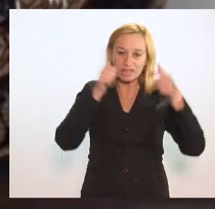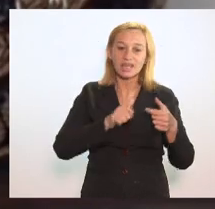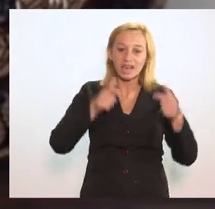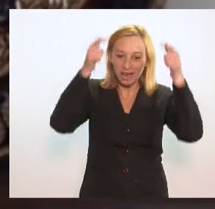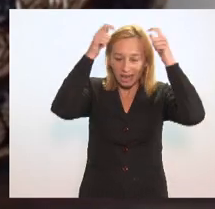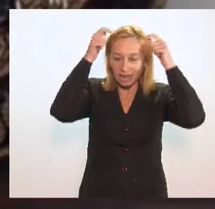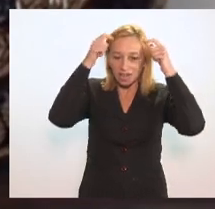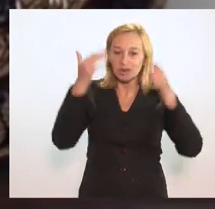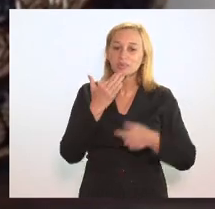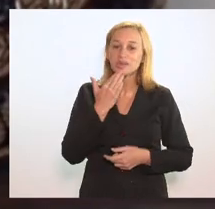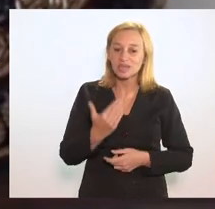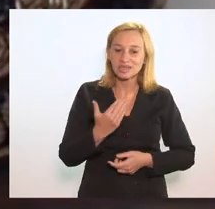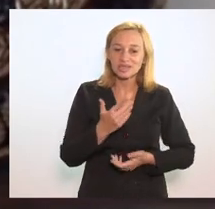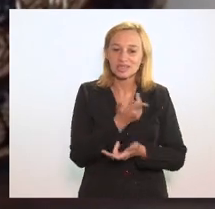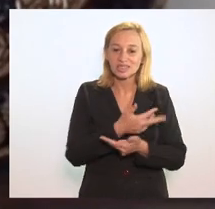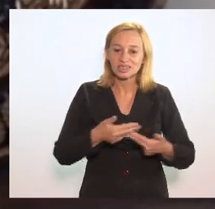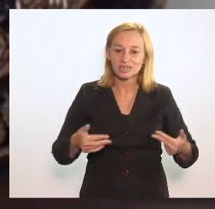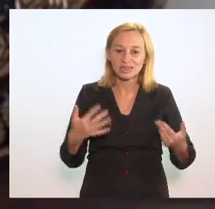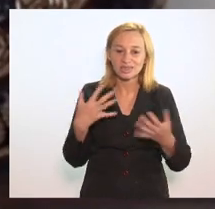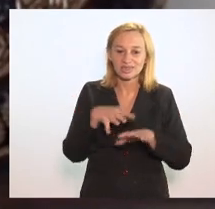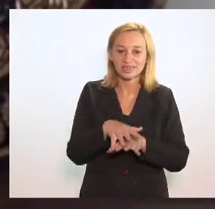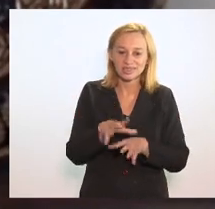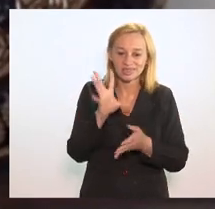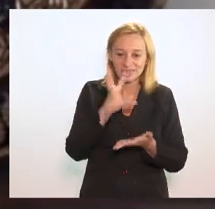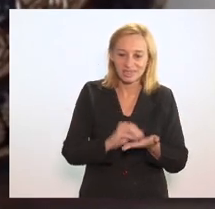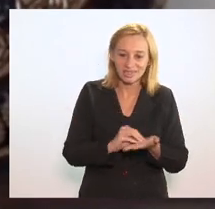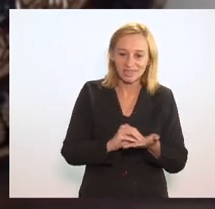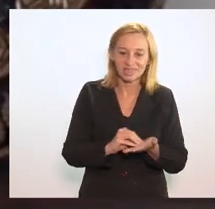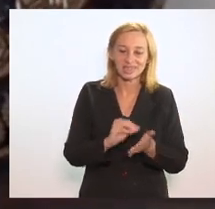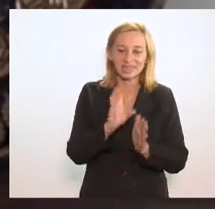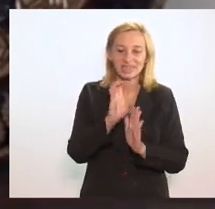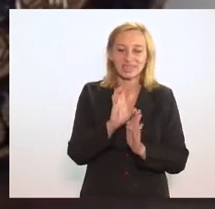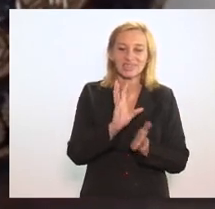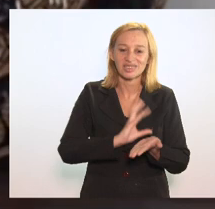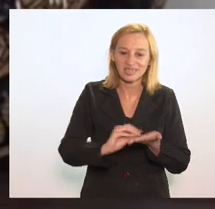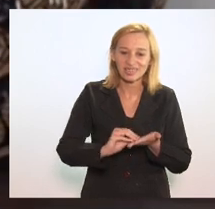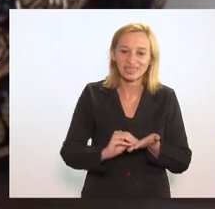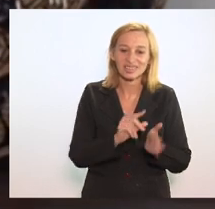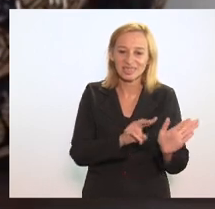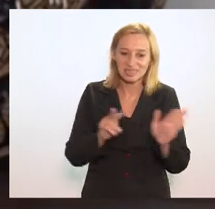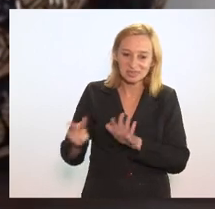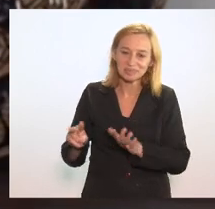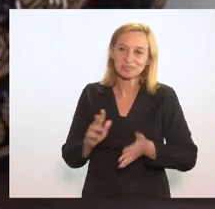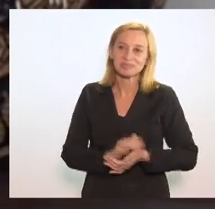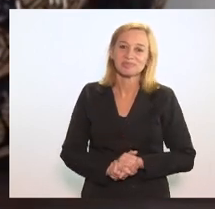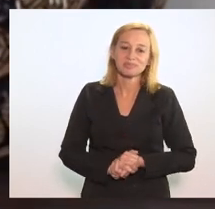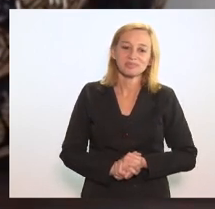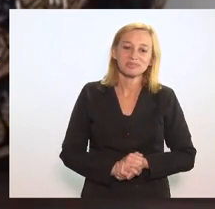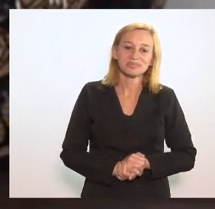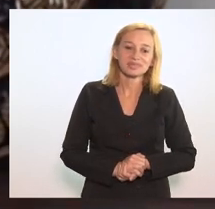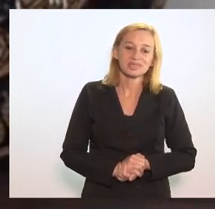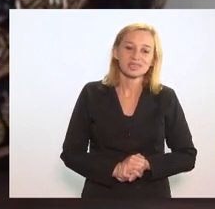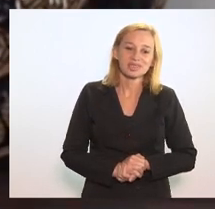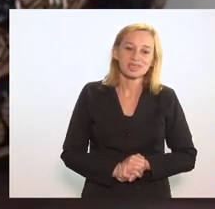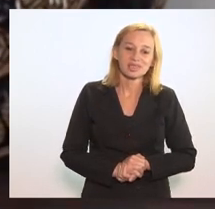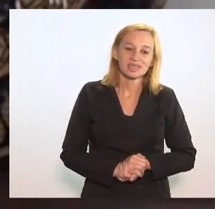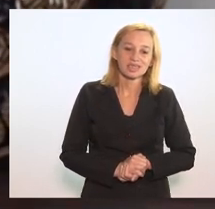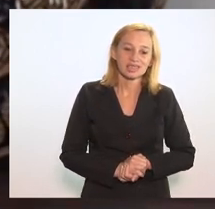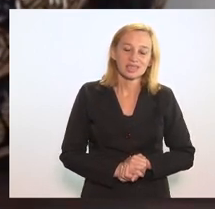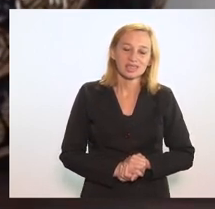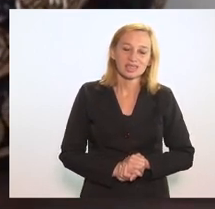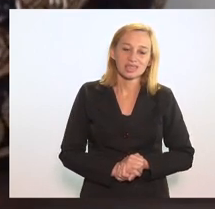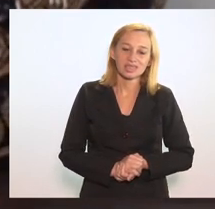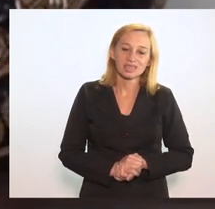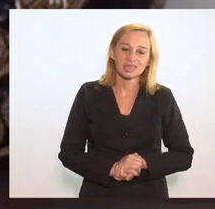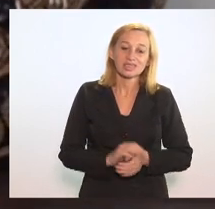eu fiz também um pedido de diversas inclusões na pauta essa semana. Inclusive, eu estou colando aí